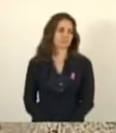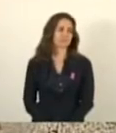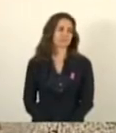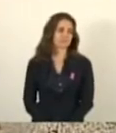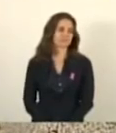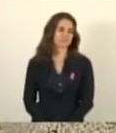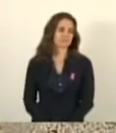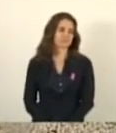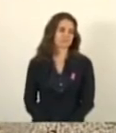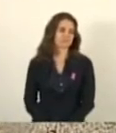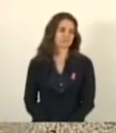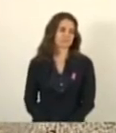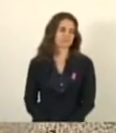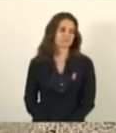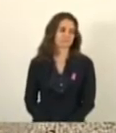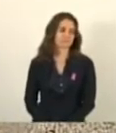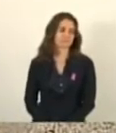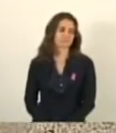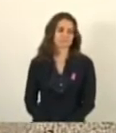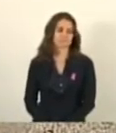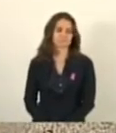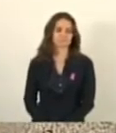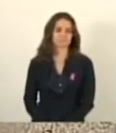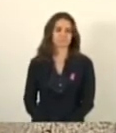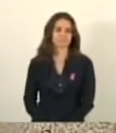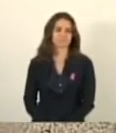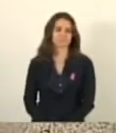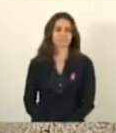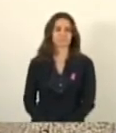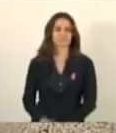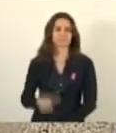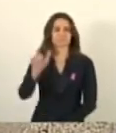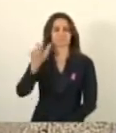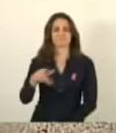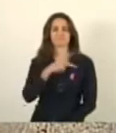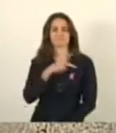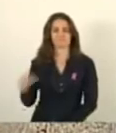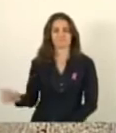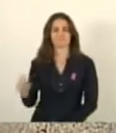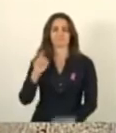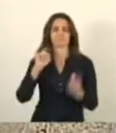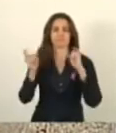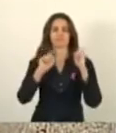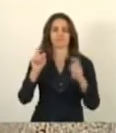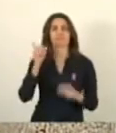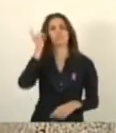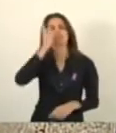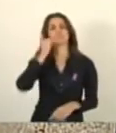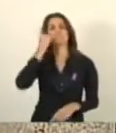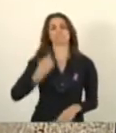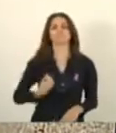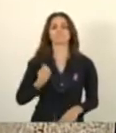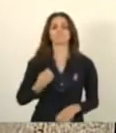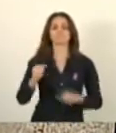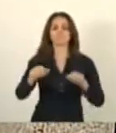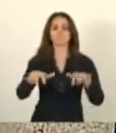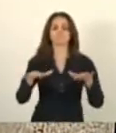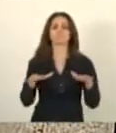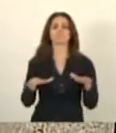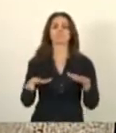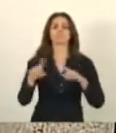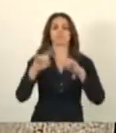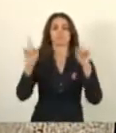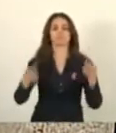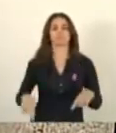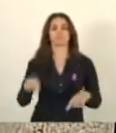Meus cumprimentos ao deputado Dari Pagung, que dirige a sessão nesse momento, aos deputados que estão presentes aqui no plenário, aos